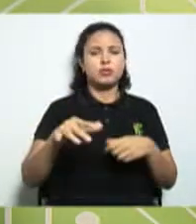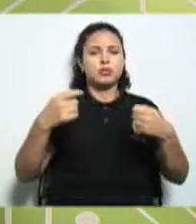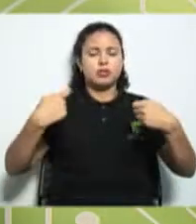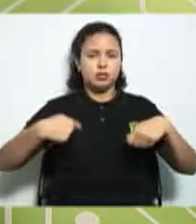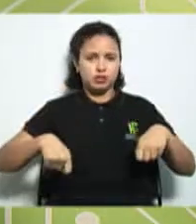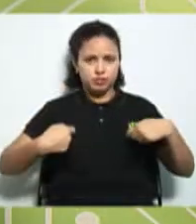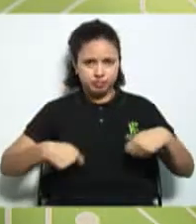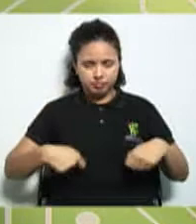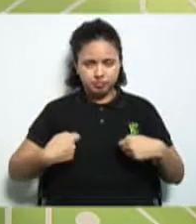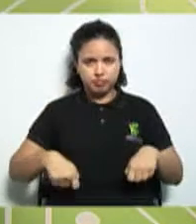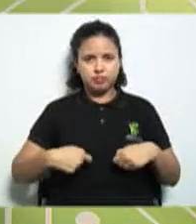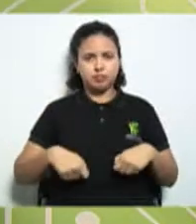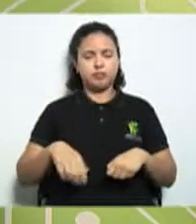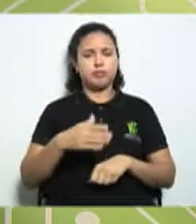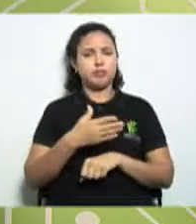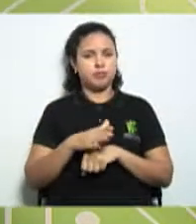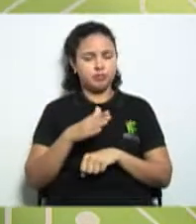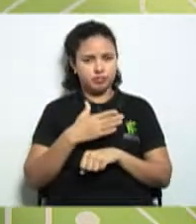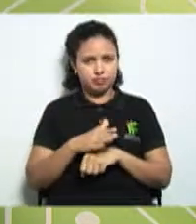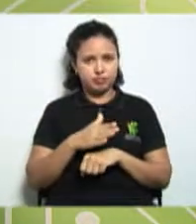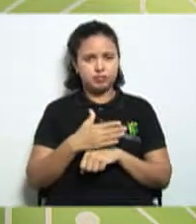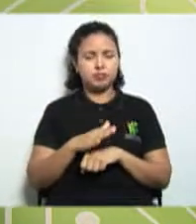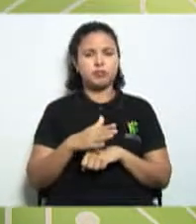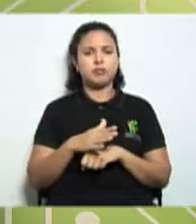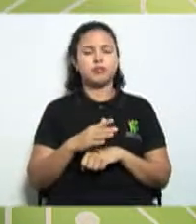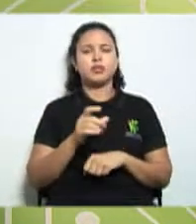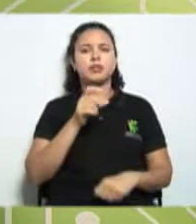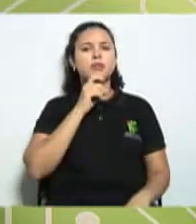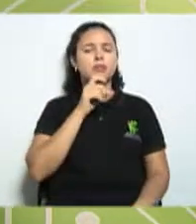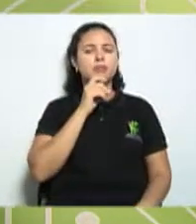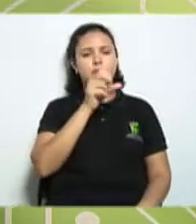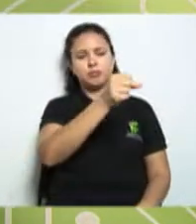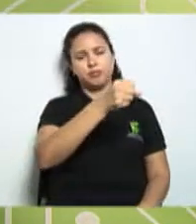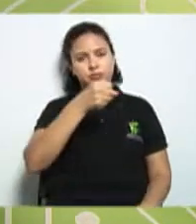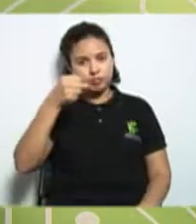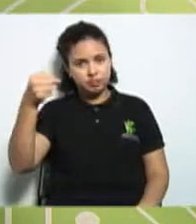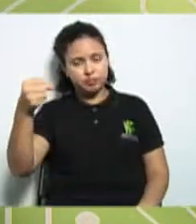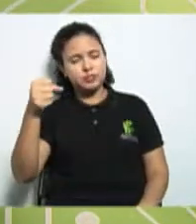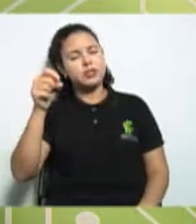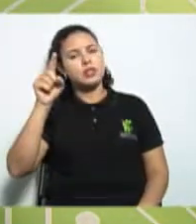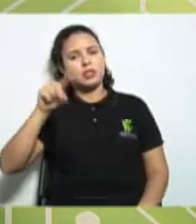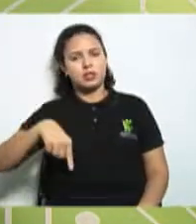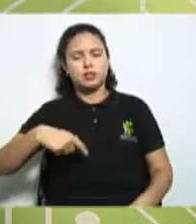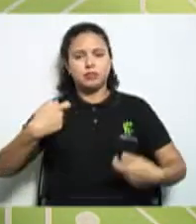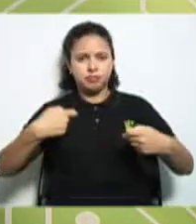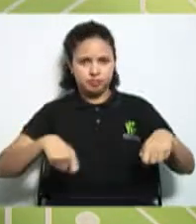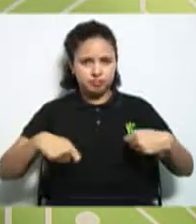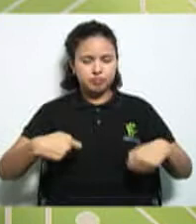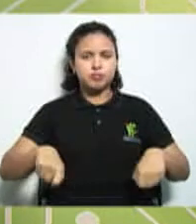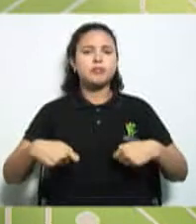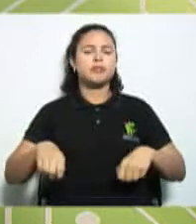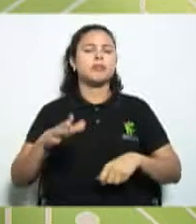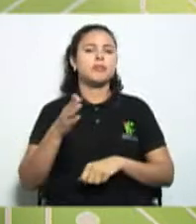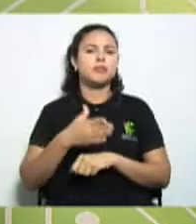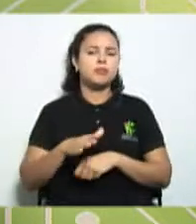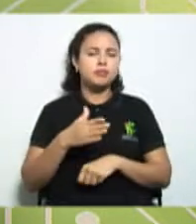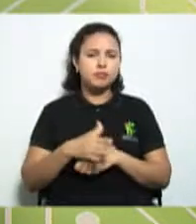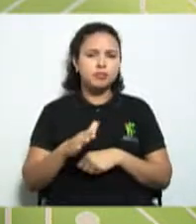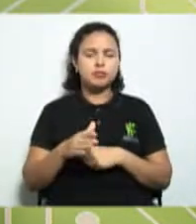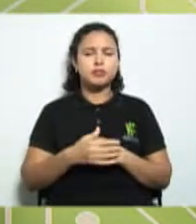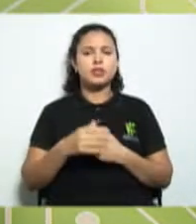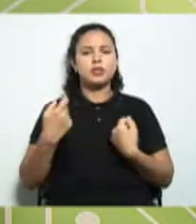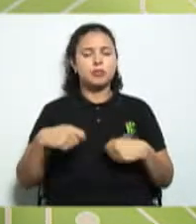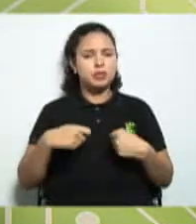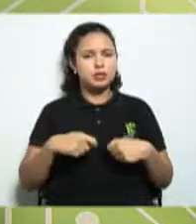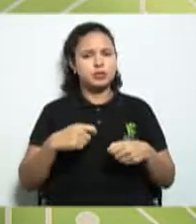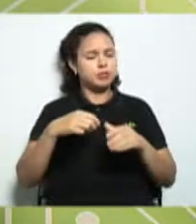necessidade prática. Geladeira, necessidade prática. prática. Então, você precisa para conservar